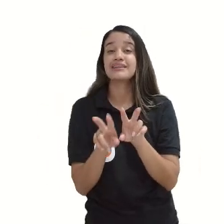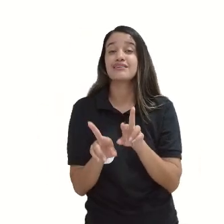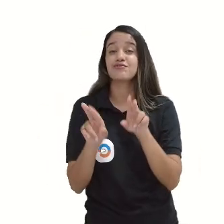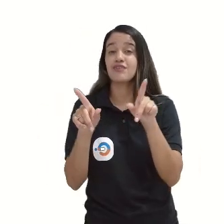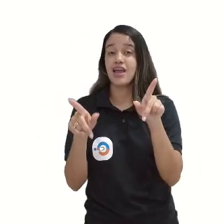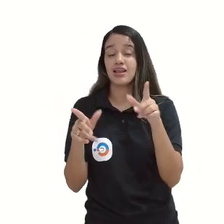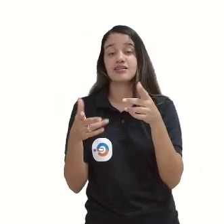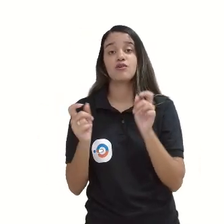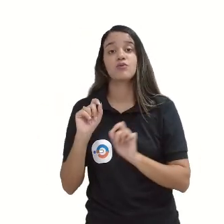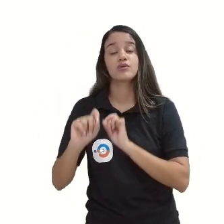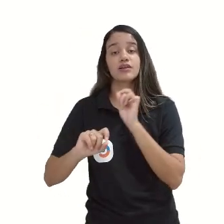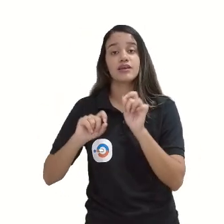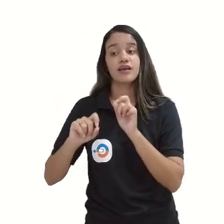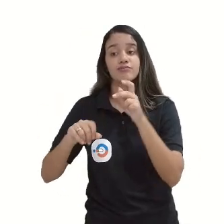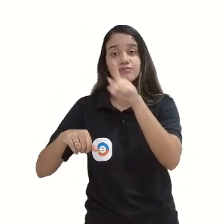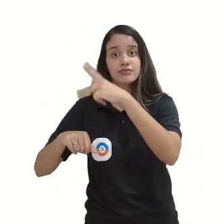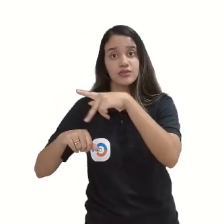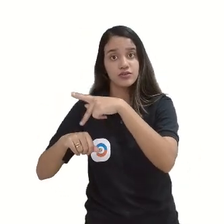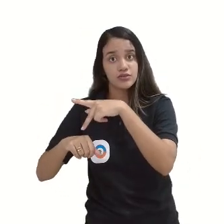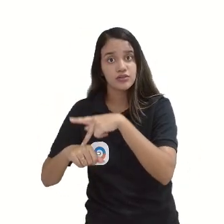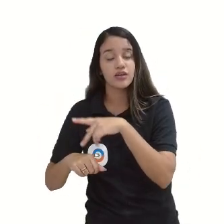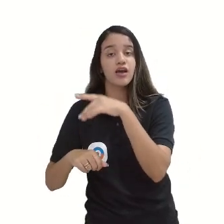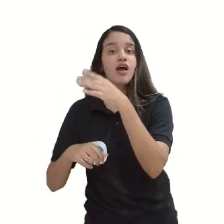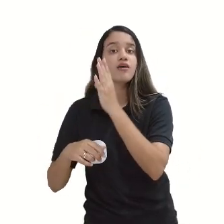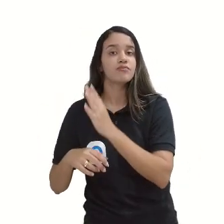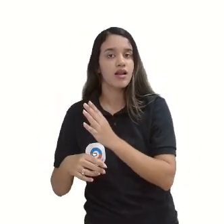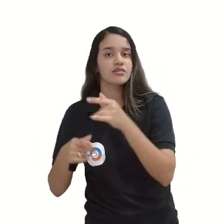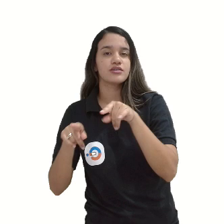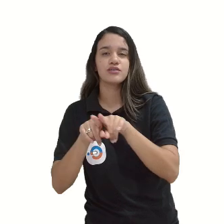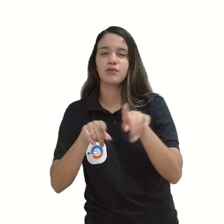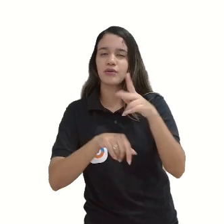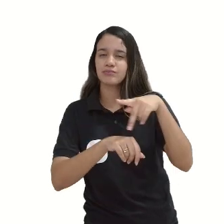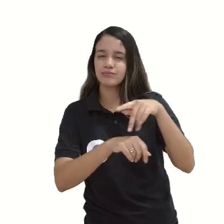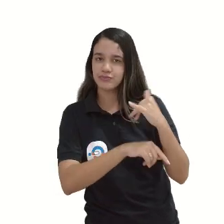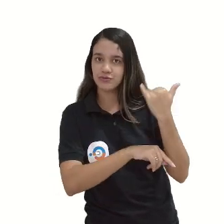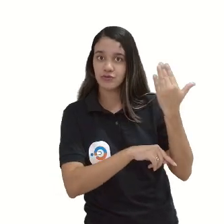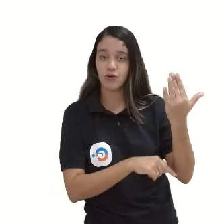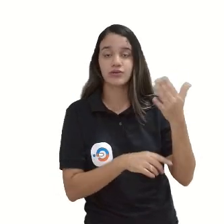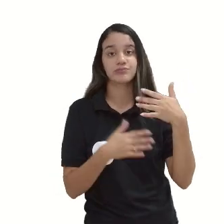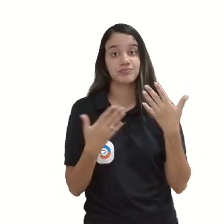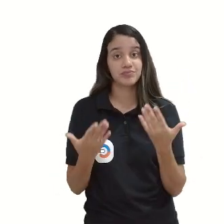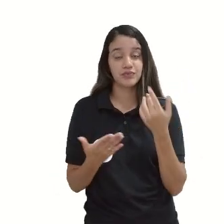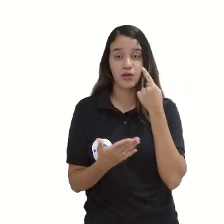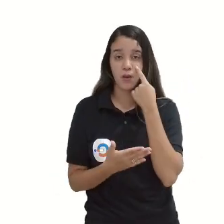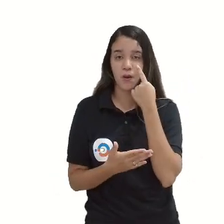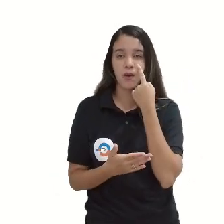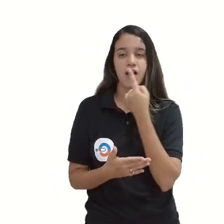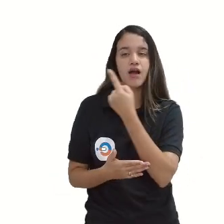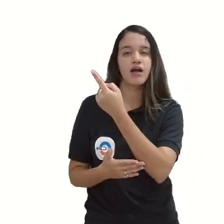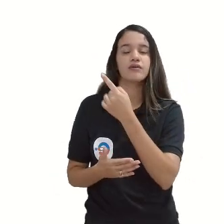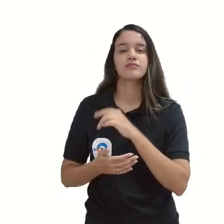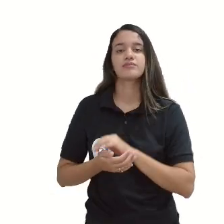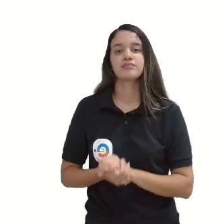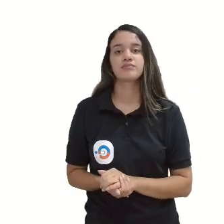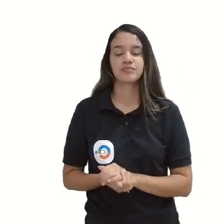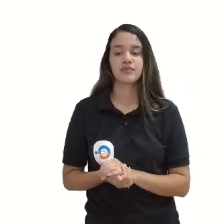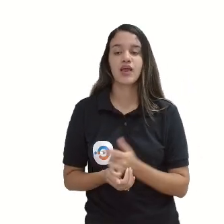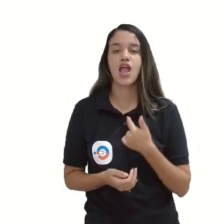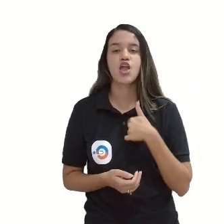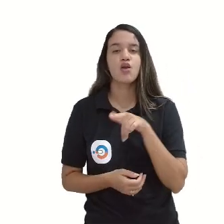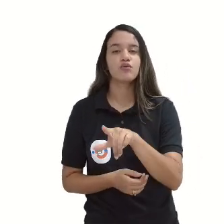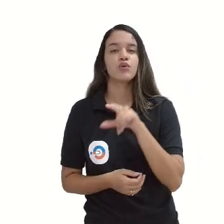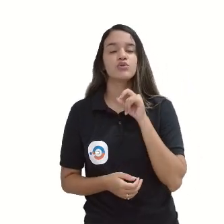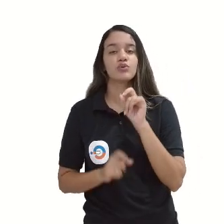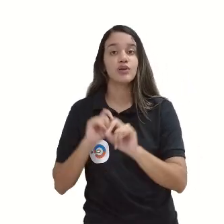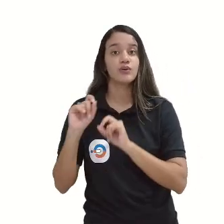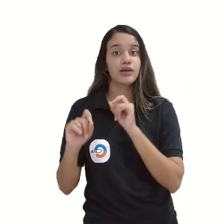voos nacionais e internacionais. Então, bora fazer assim, olha. Observe, voos nacionais, eu vou escolher a